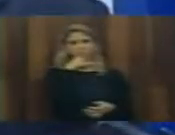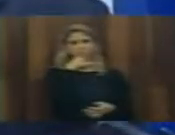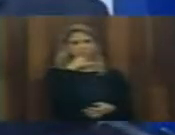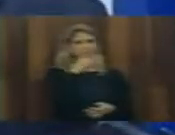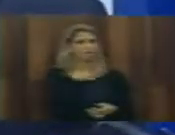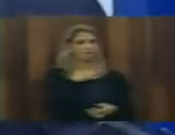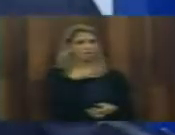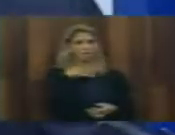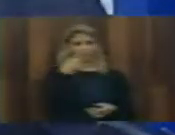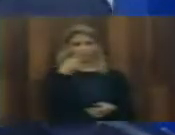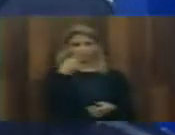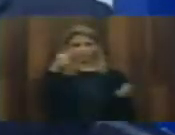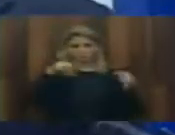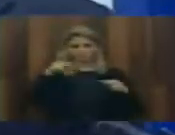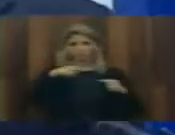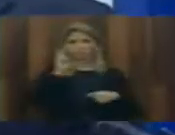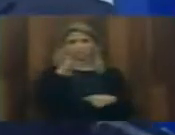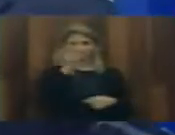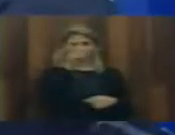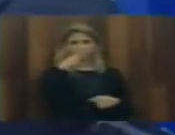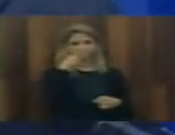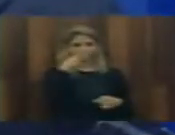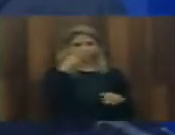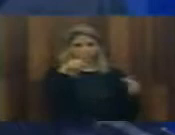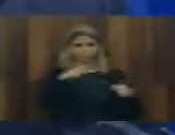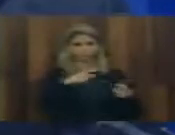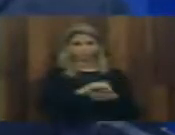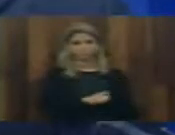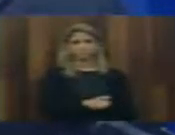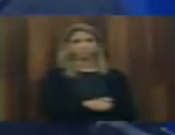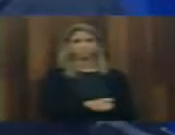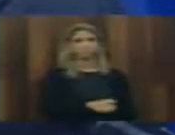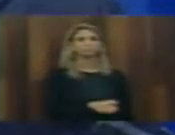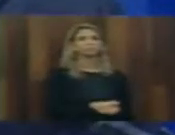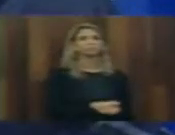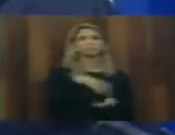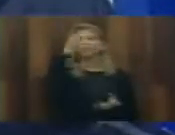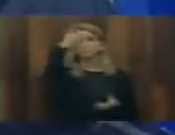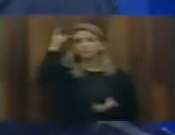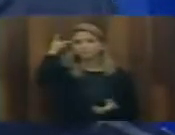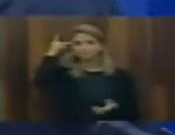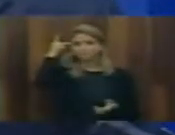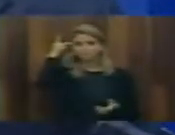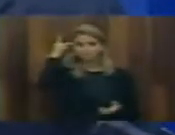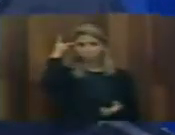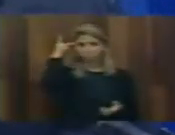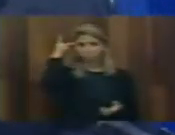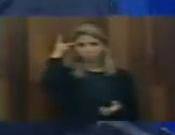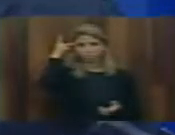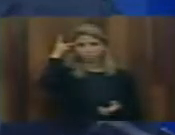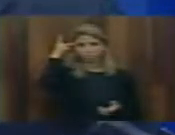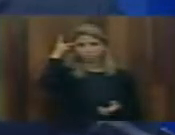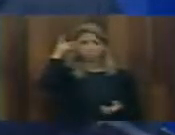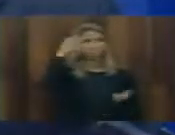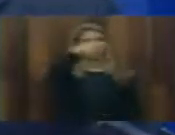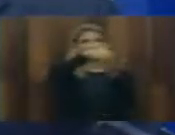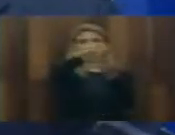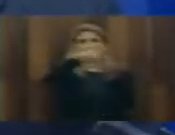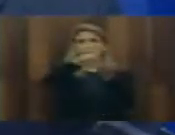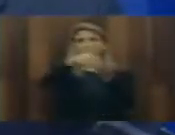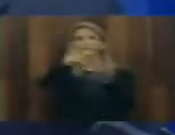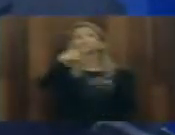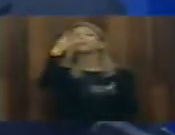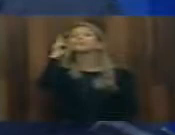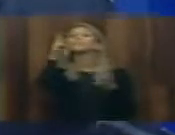coloco aqui, que o esporte de saúde, do jeito que você colocou, Brabal, pessoas que me apresentou e mandado embora. Quero ver se vão ter coragem de mandar